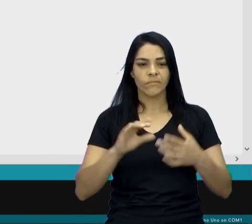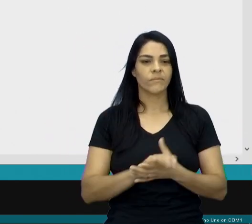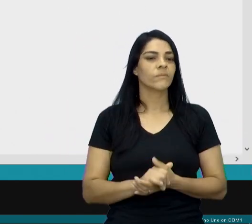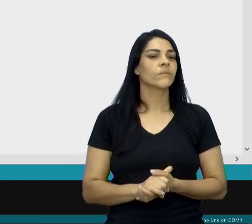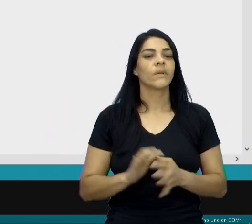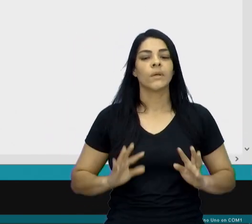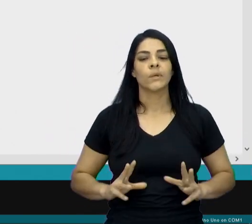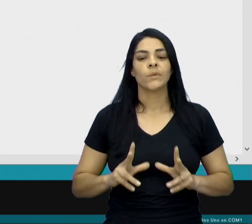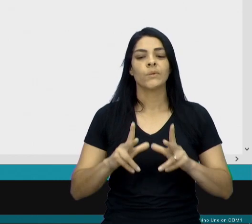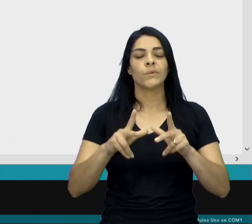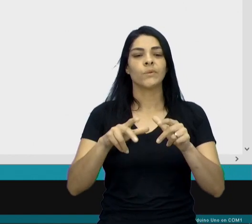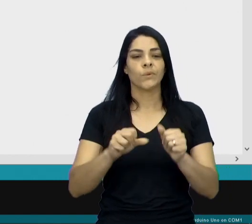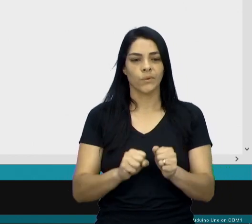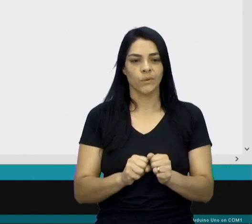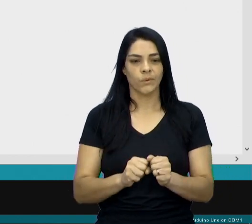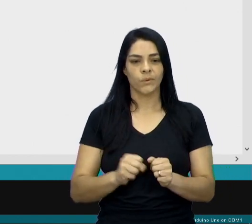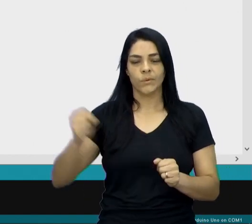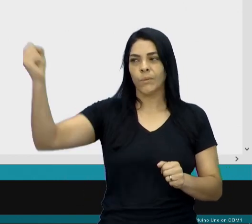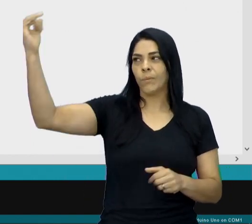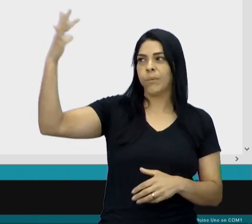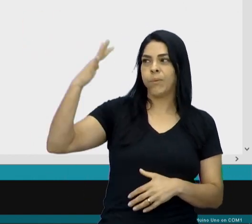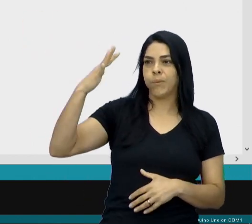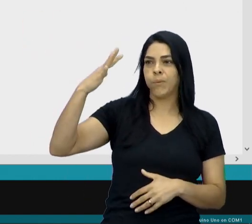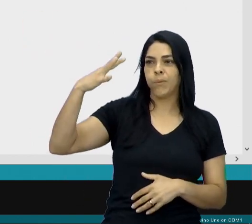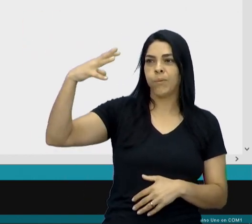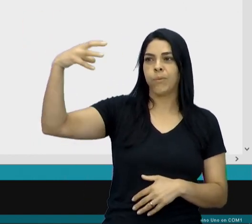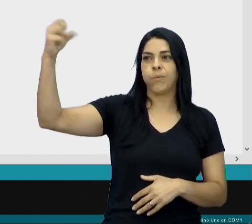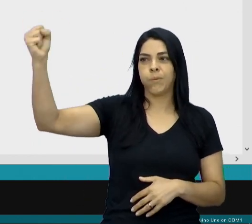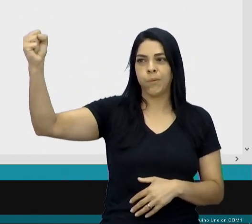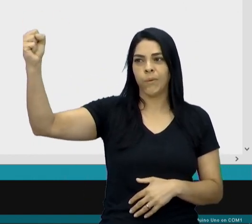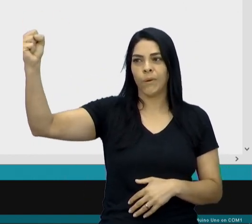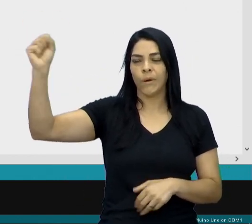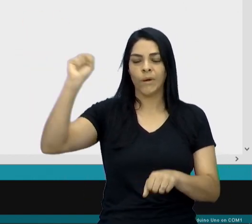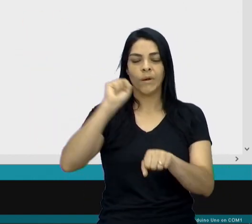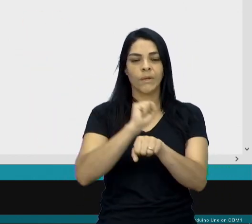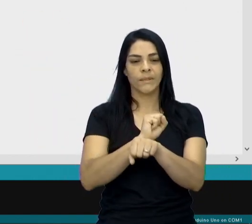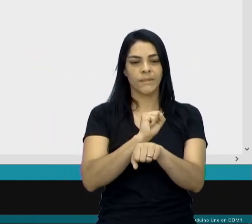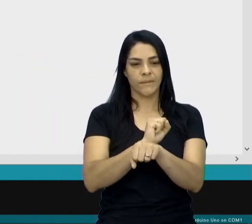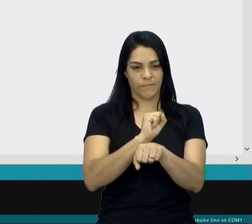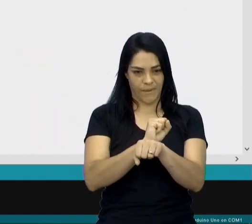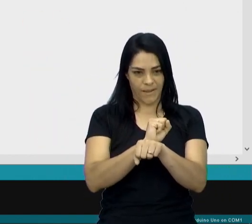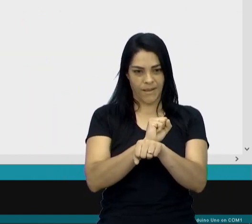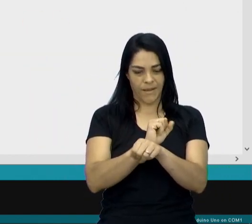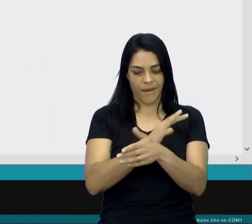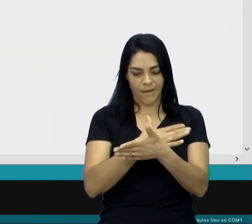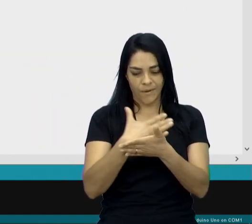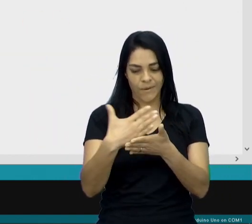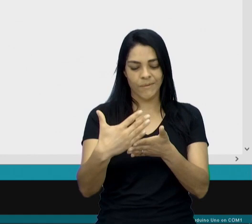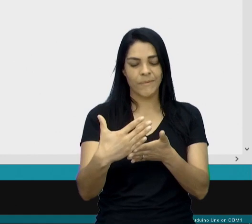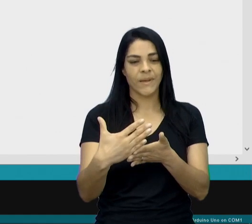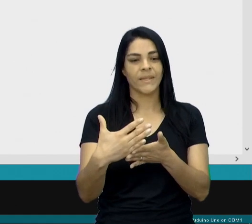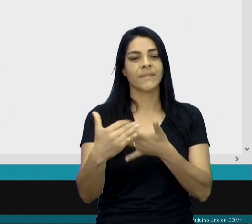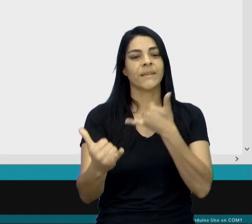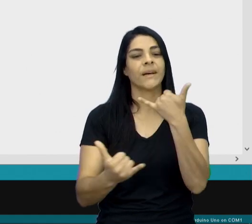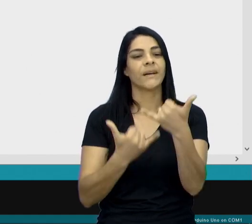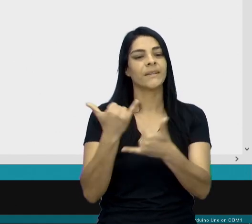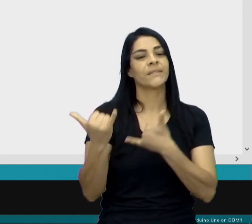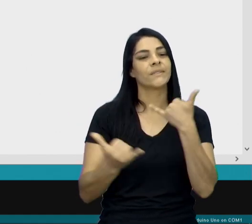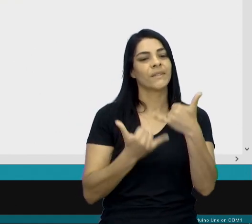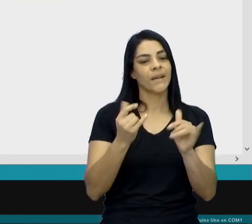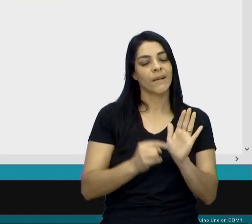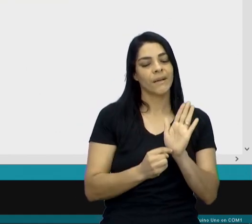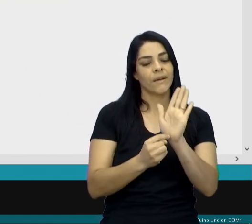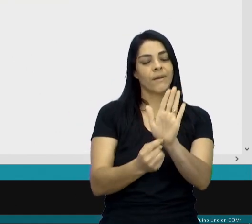acende todos os LEDs e apaga. E aí ele espera e desliga tudo. E aí ele vai fazer o quê? Mostrar a